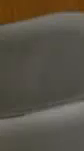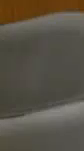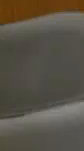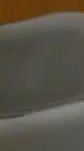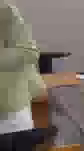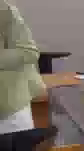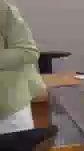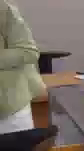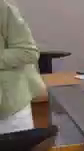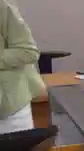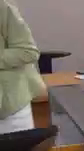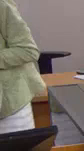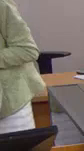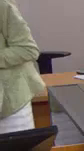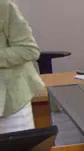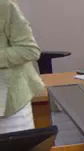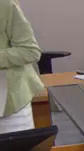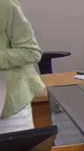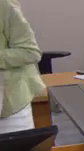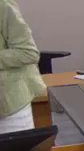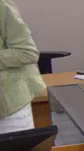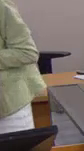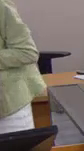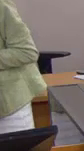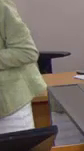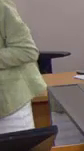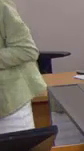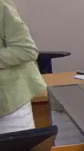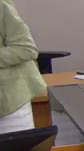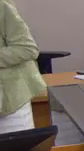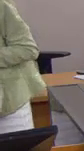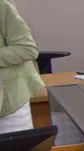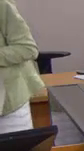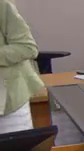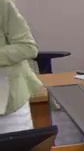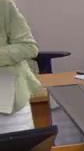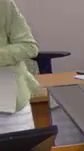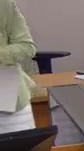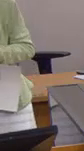obrigado senhor Roberto vamos reconstituir a fala